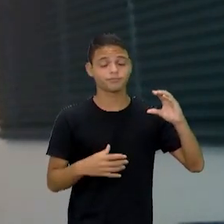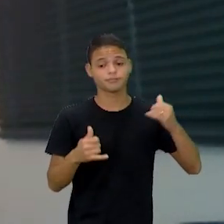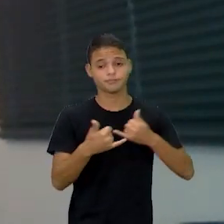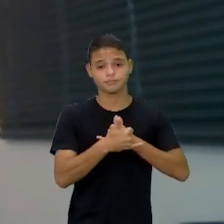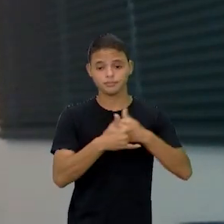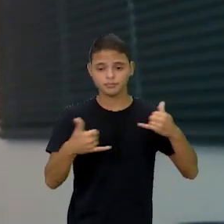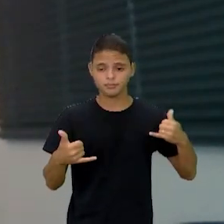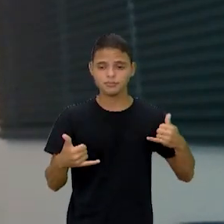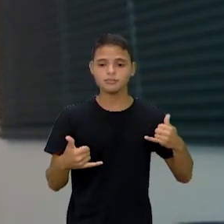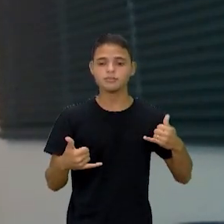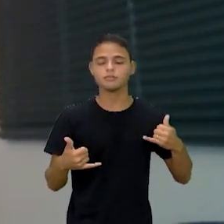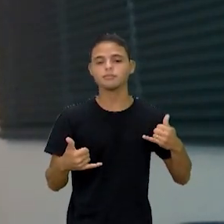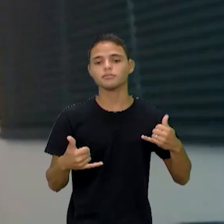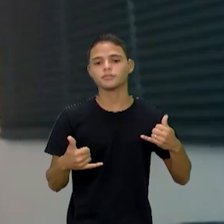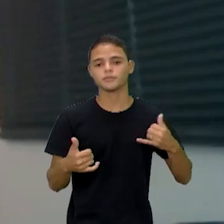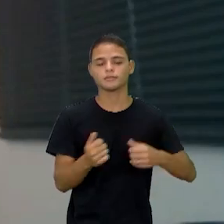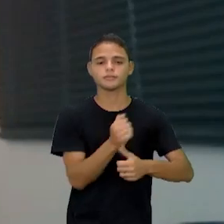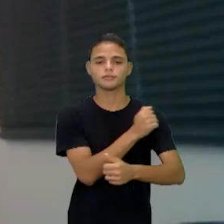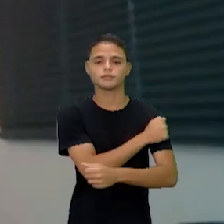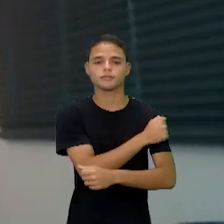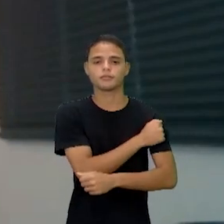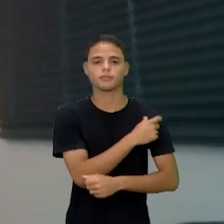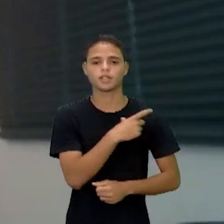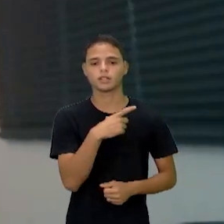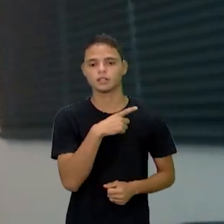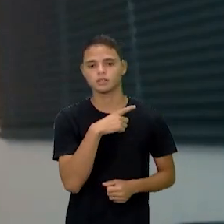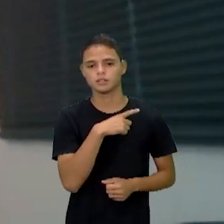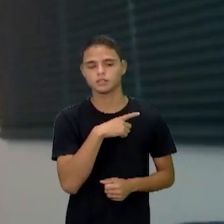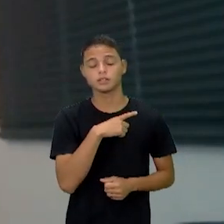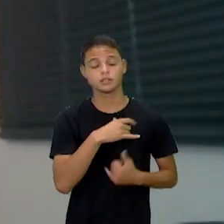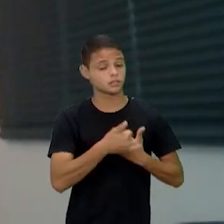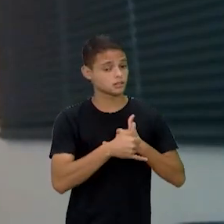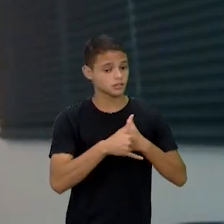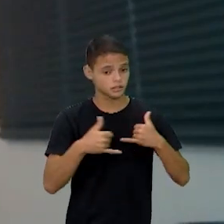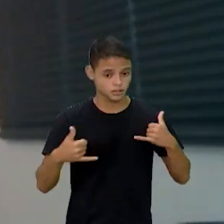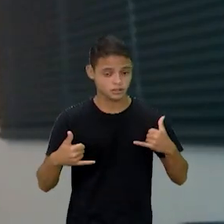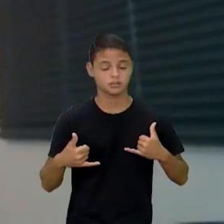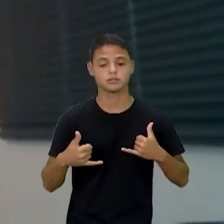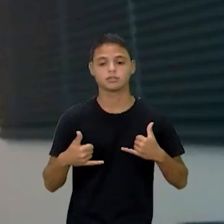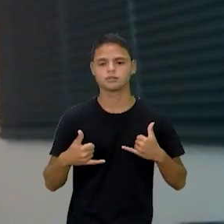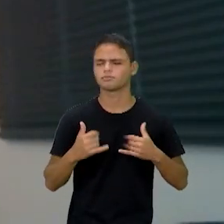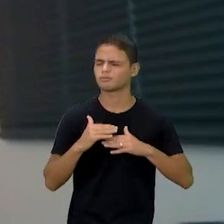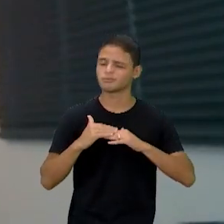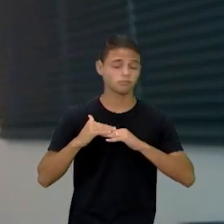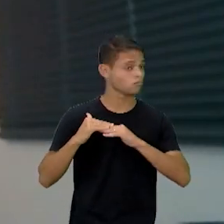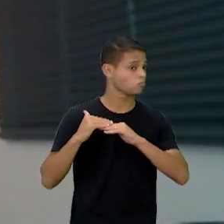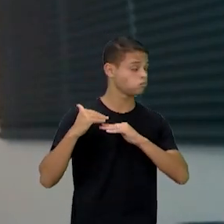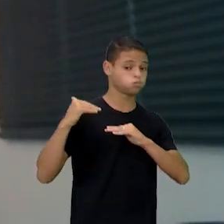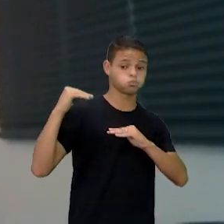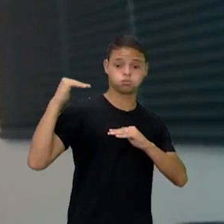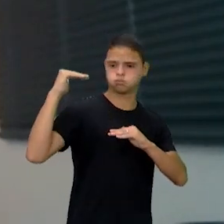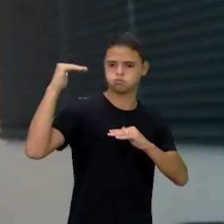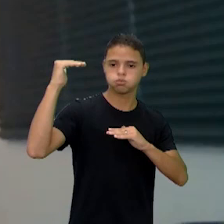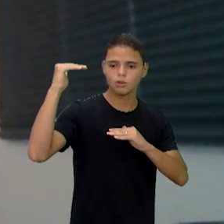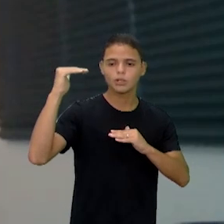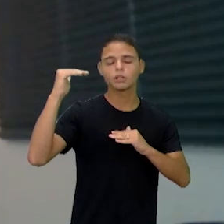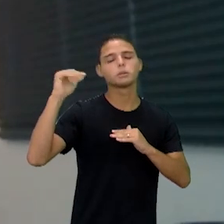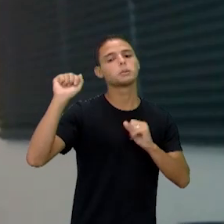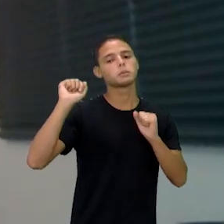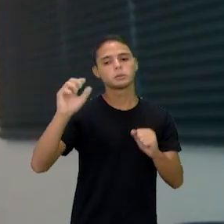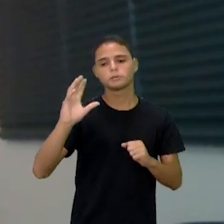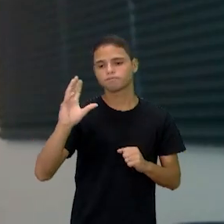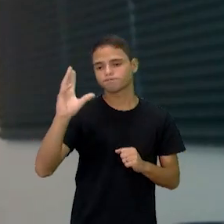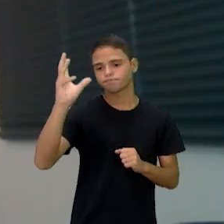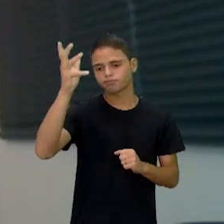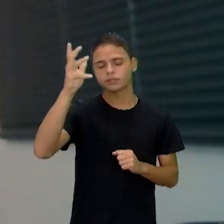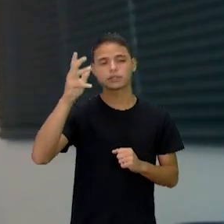energia, estudantes têm excesso de energia, o superdotado ele tem uma energia grande, né? Isso pode fazer com que